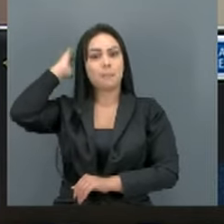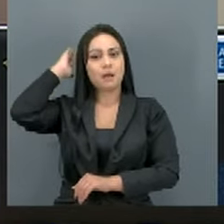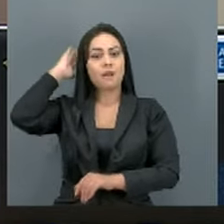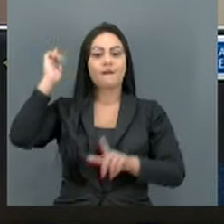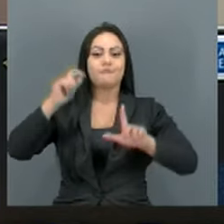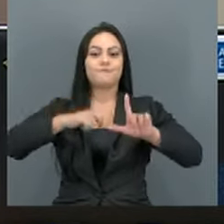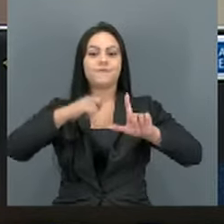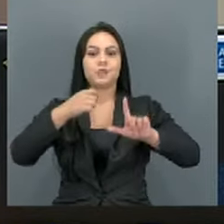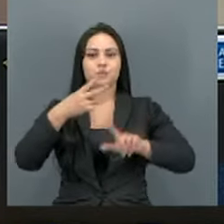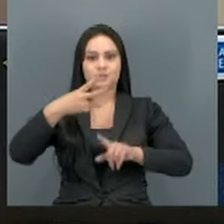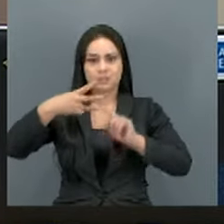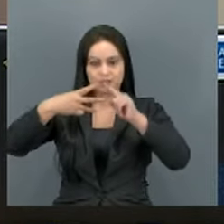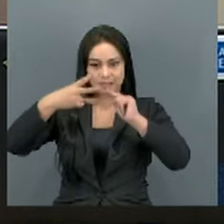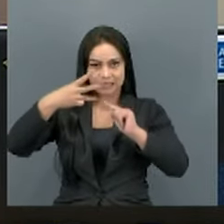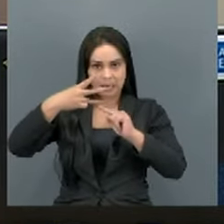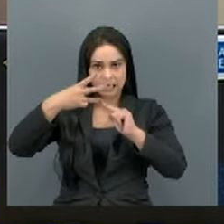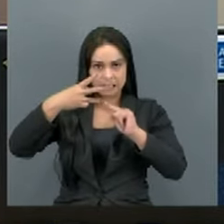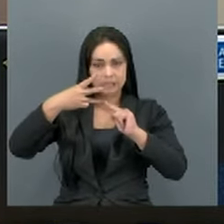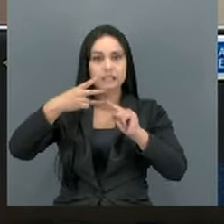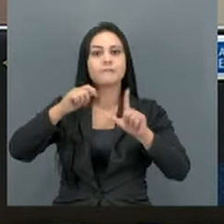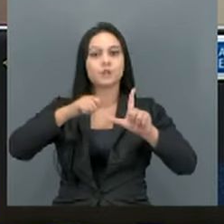3. É o vídeo número 3.